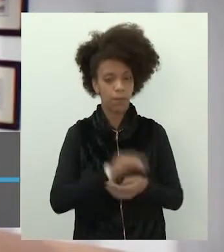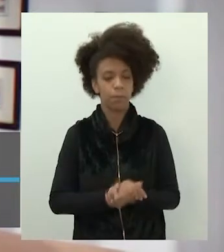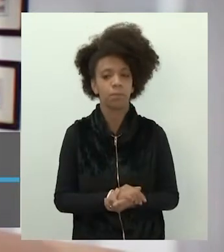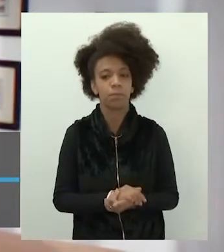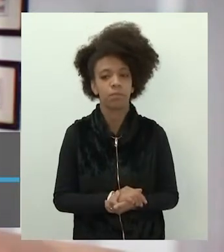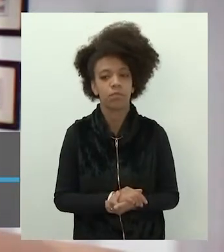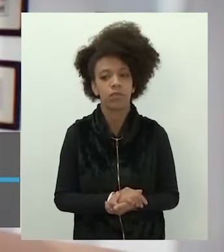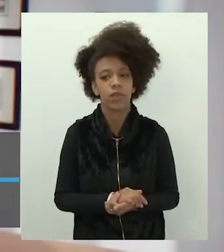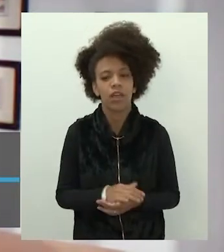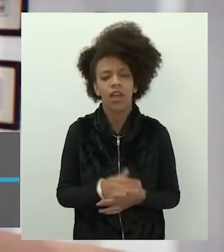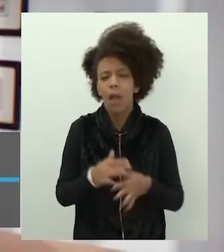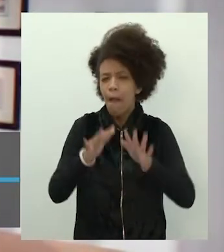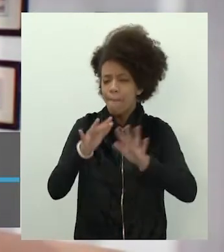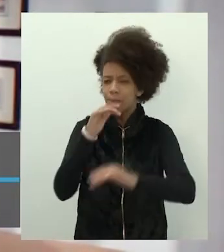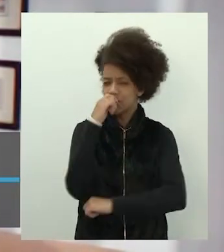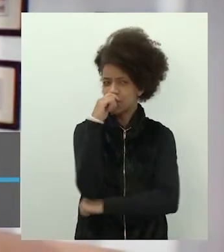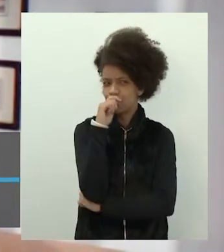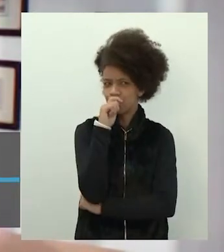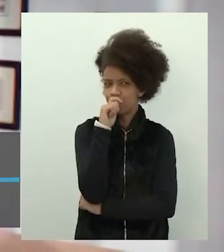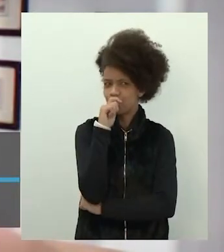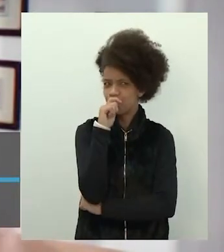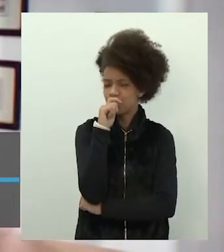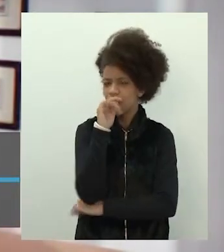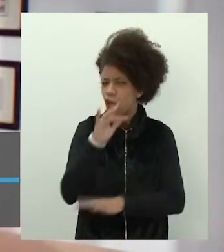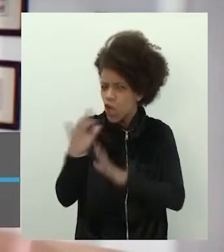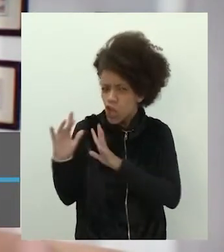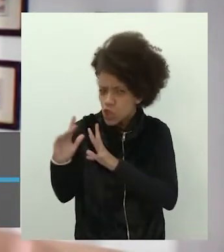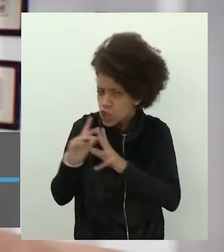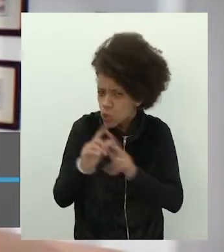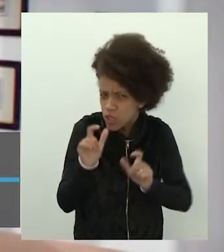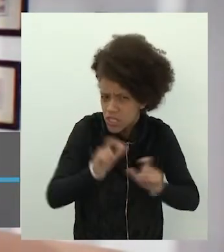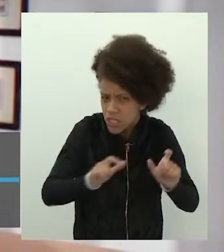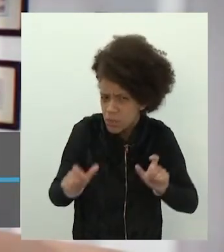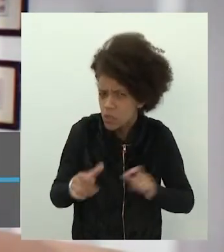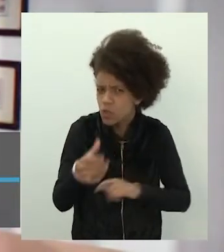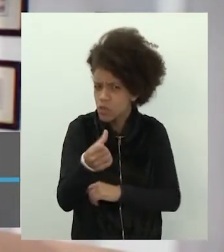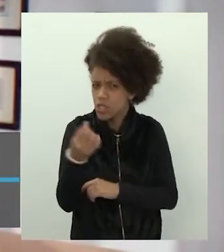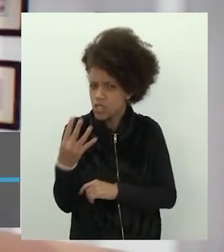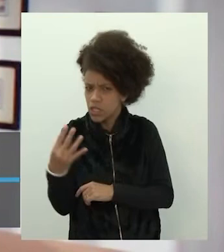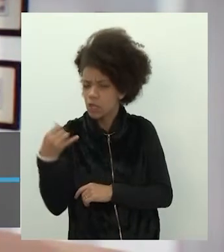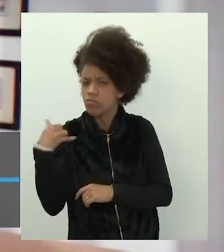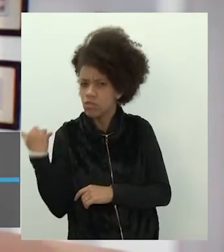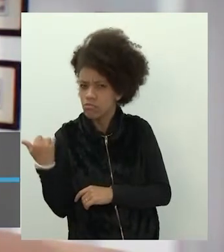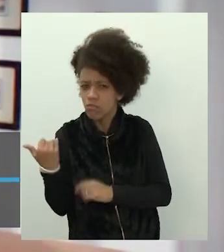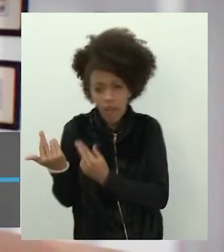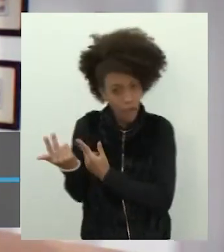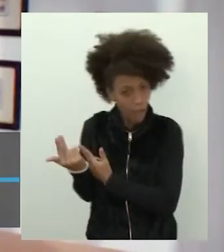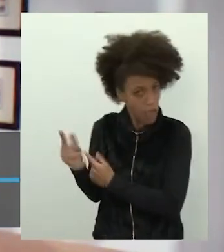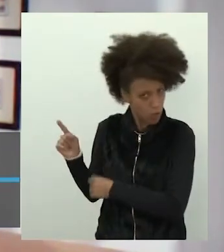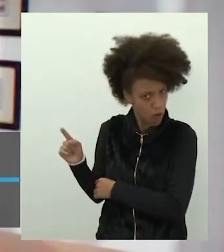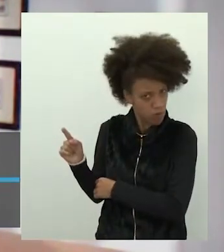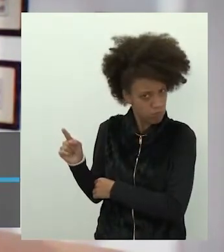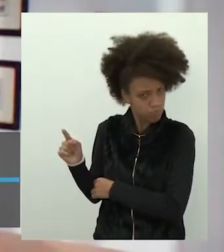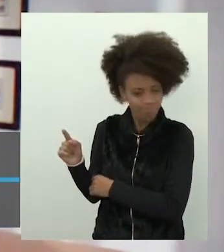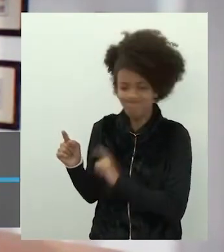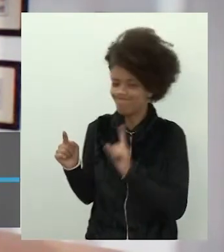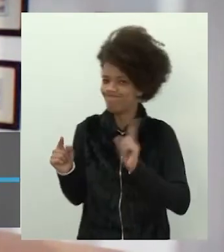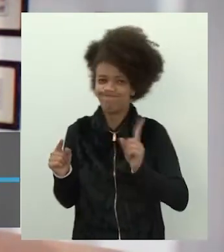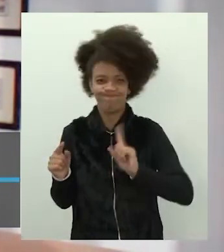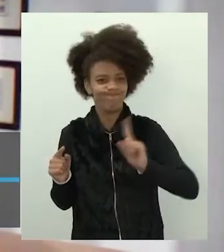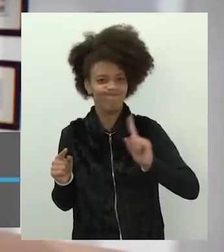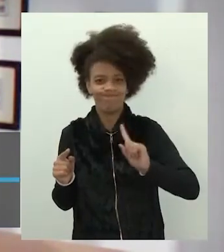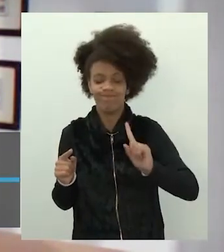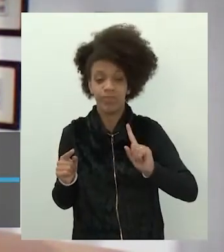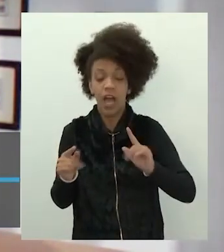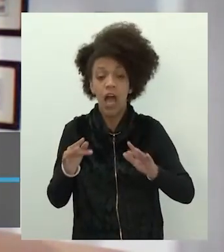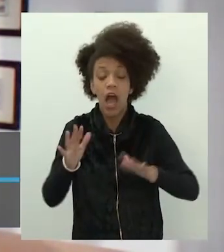Será que todas as pessoas com 64 anos são como eu? Com certeza não. Deve